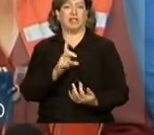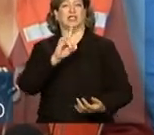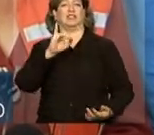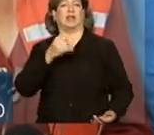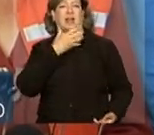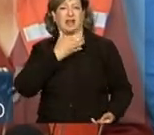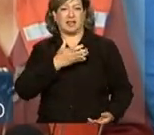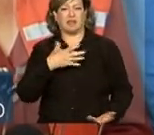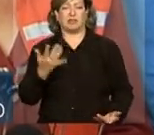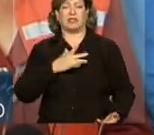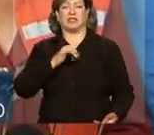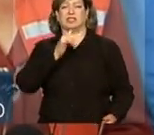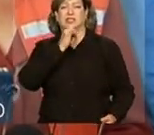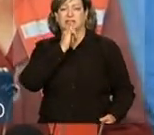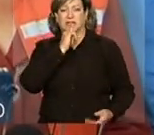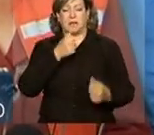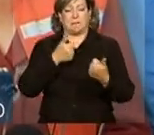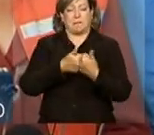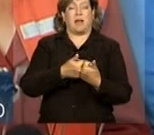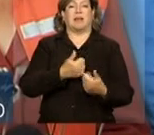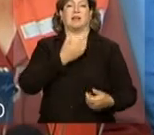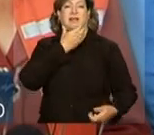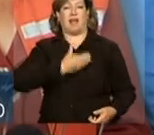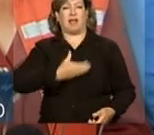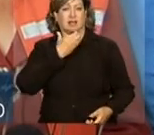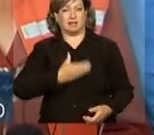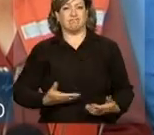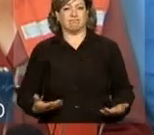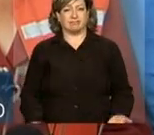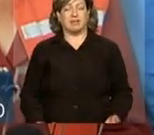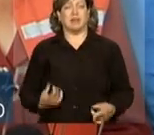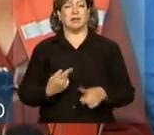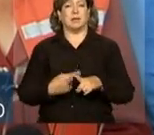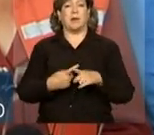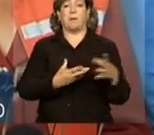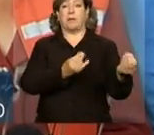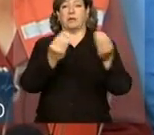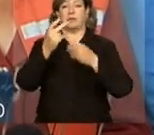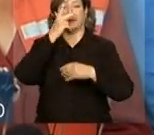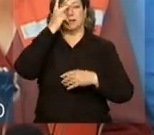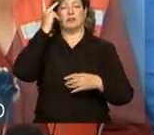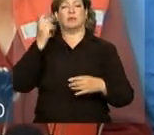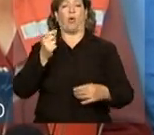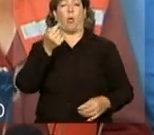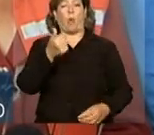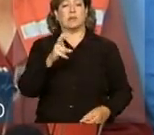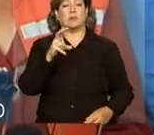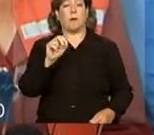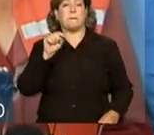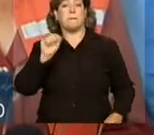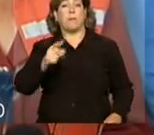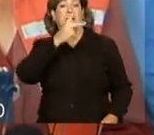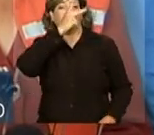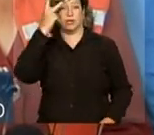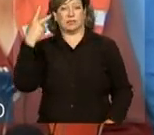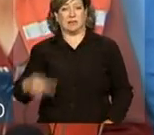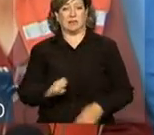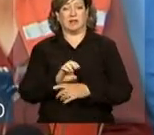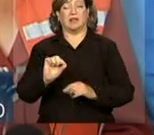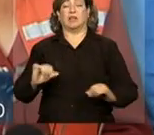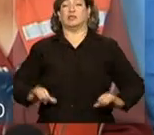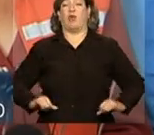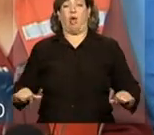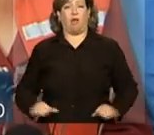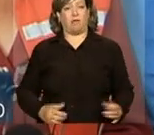de desconforto à véspera do Natal, que traz para muitas pessoas, quase 50 mil pessoas do estado, muito